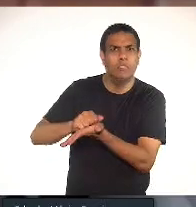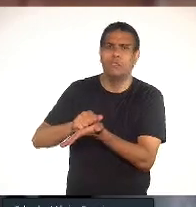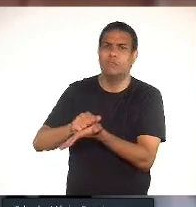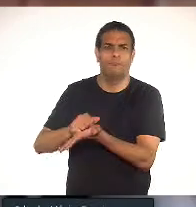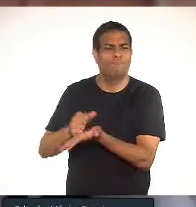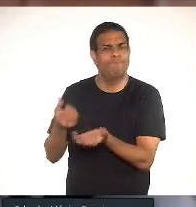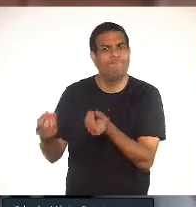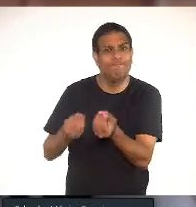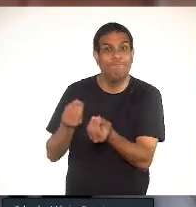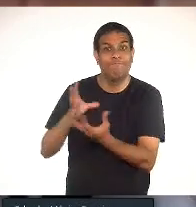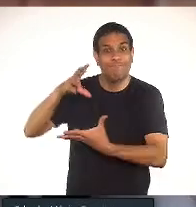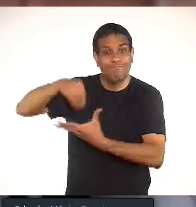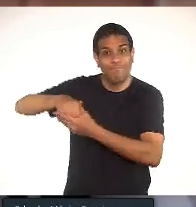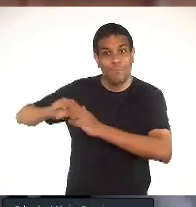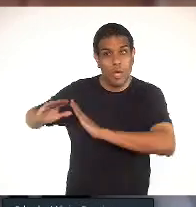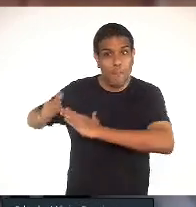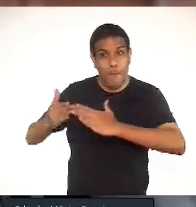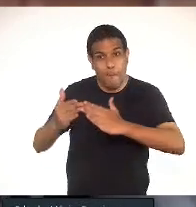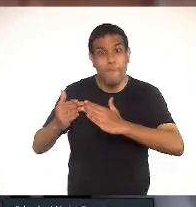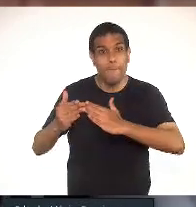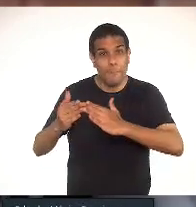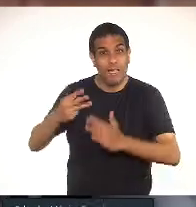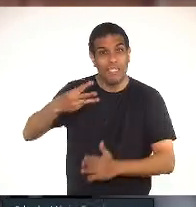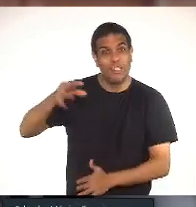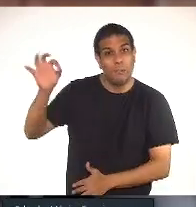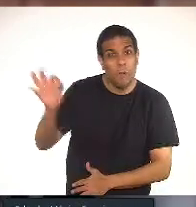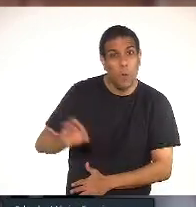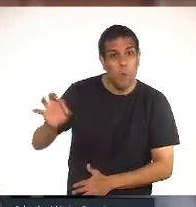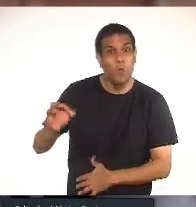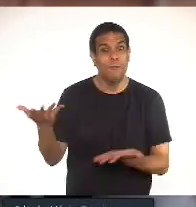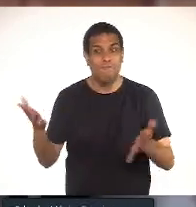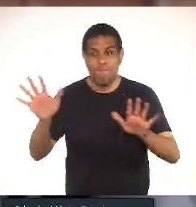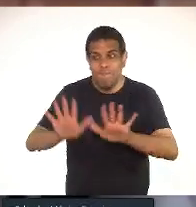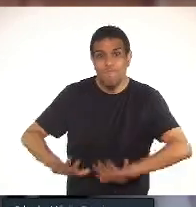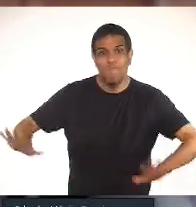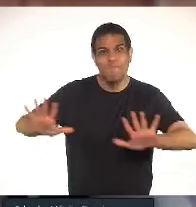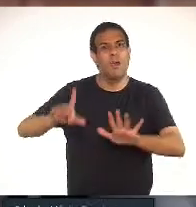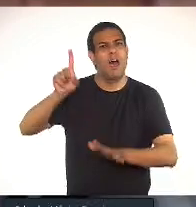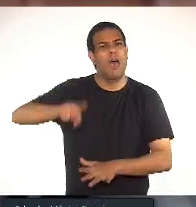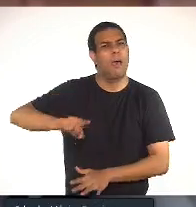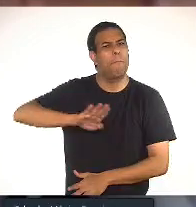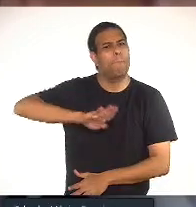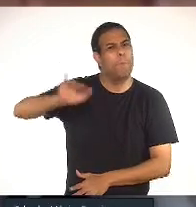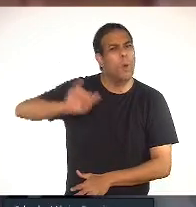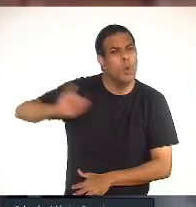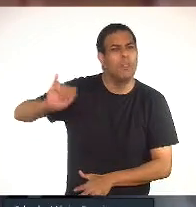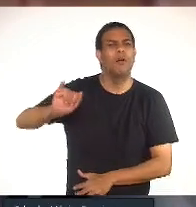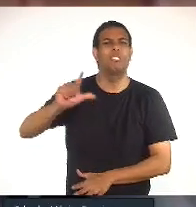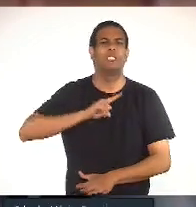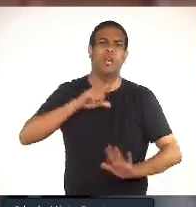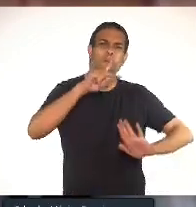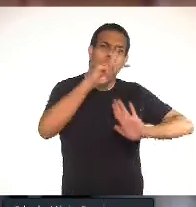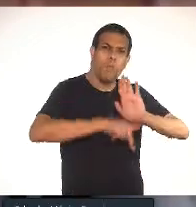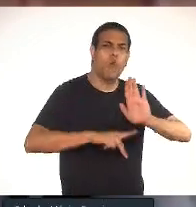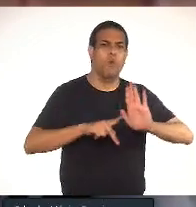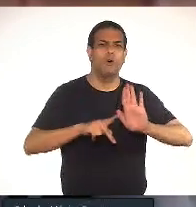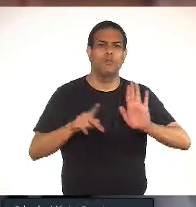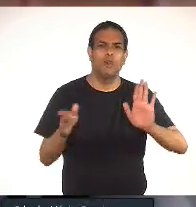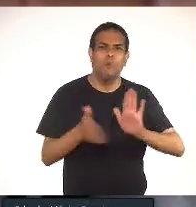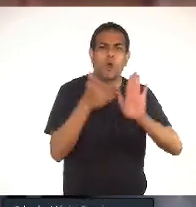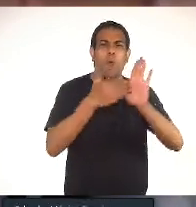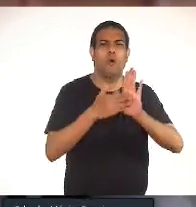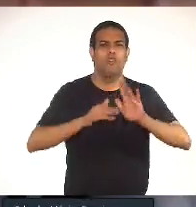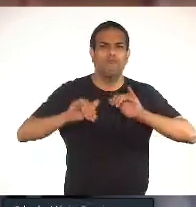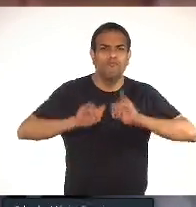ensino. Nas favelas, o índice é apenas de 3%. Diante desse quadro, é fundamental um plano de promoção de direitos, de investimento